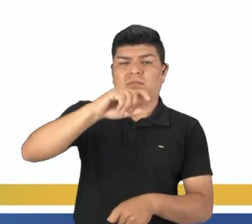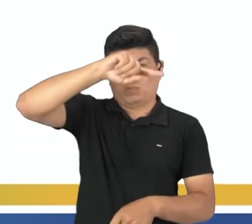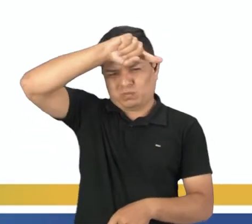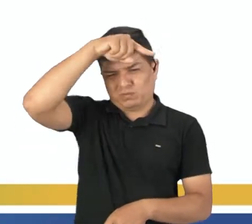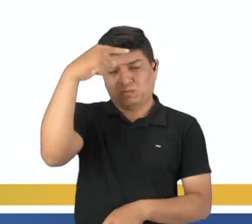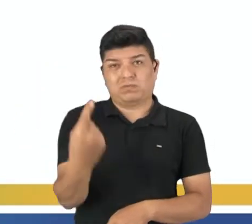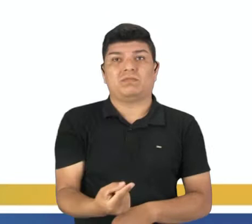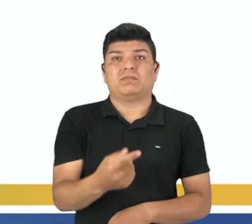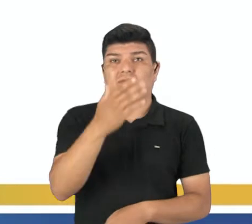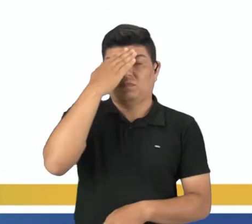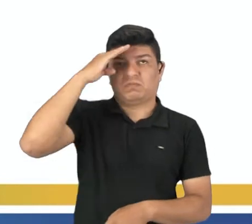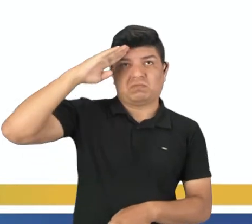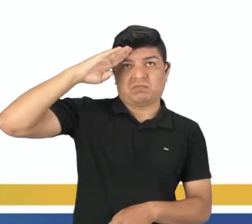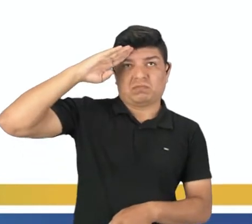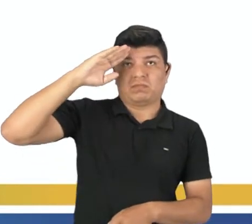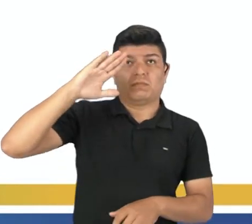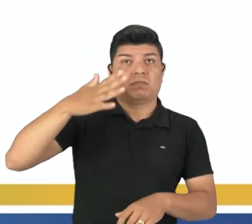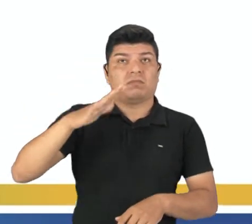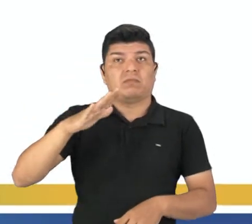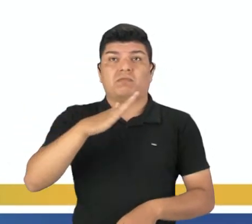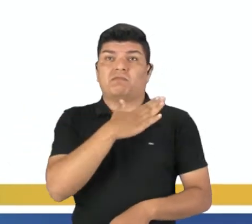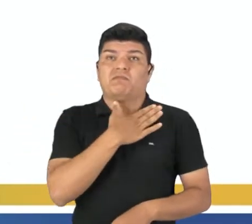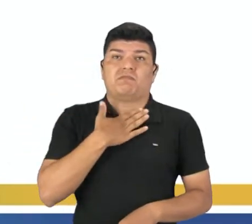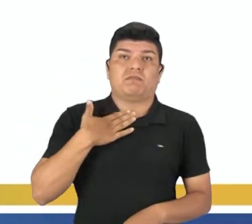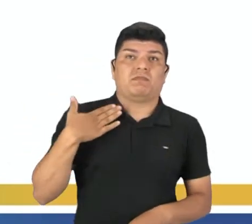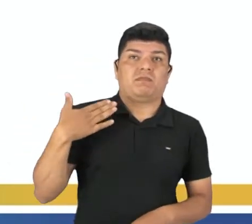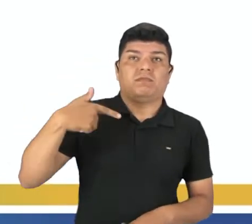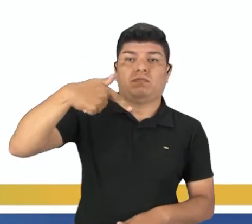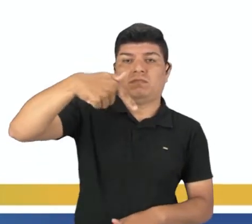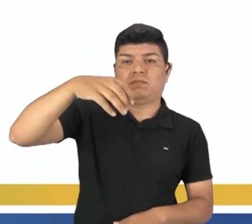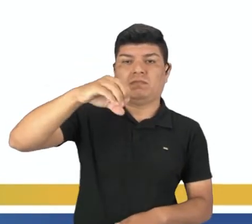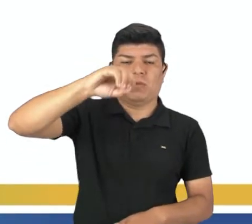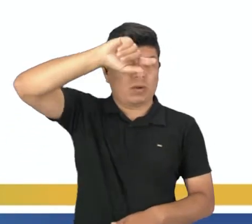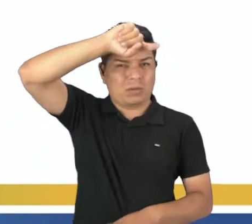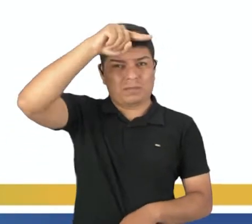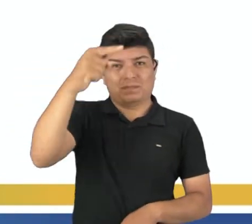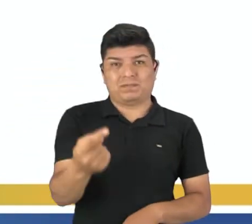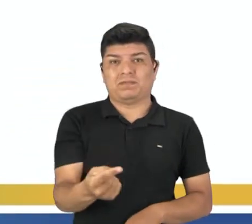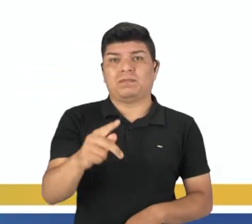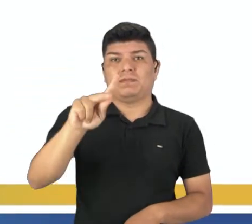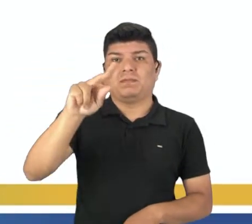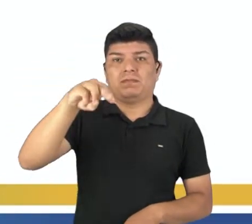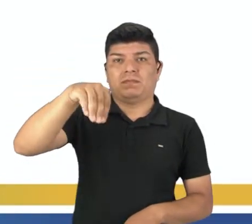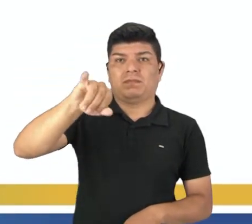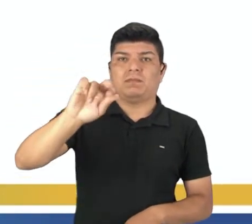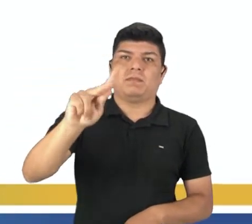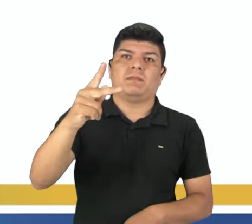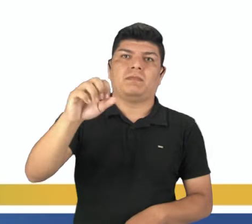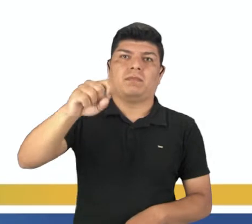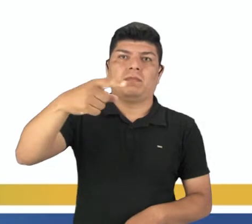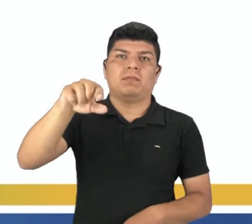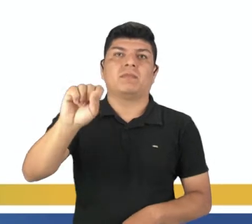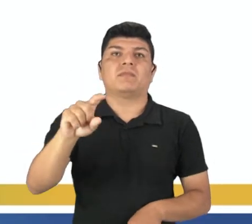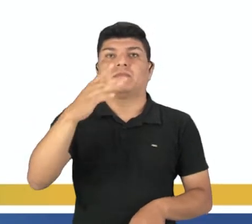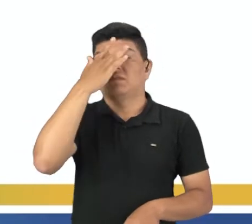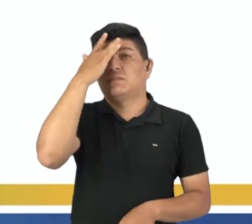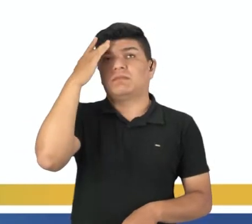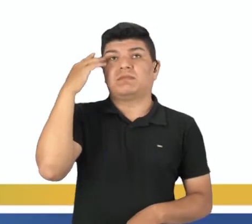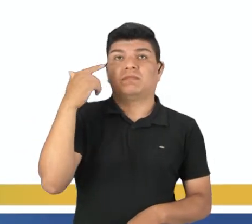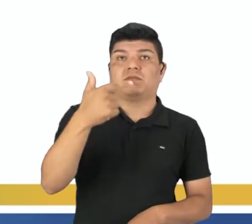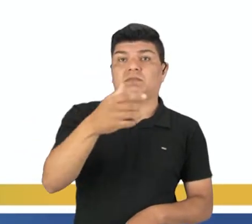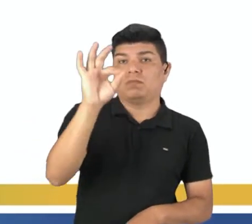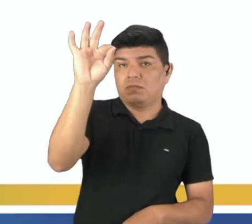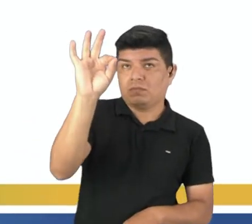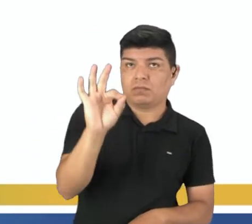militares e acarretou a morte de aproximadamente 70 milhões de pessoas, aproximadamente 2% da população mundial da